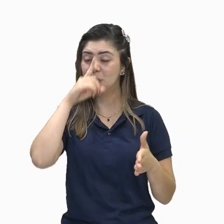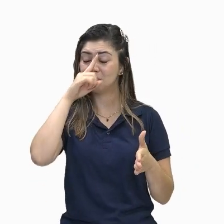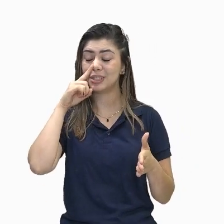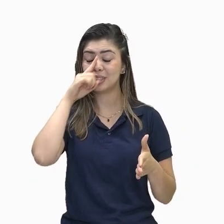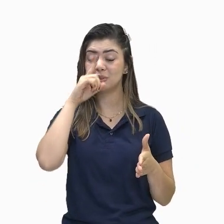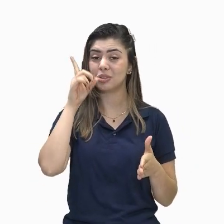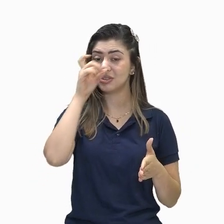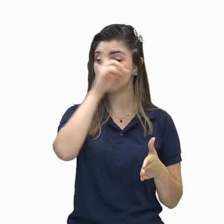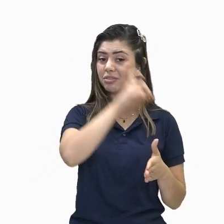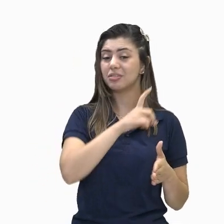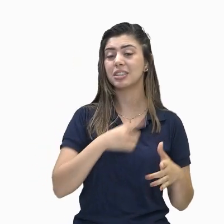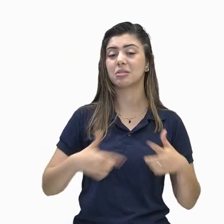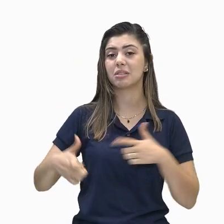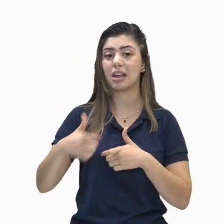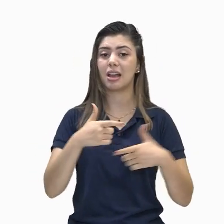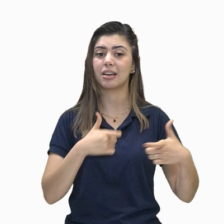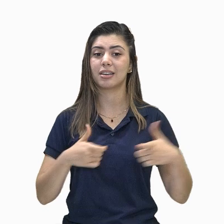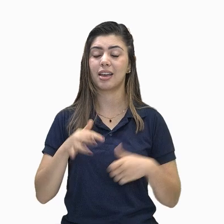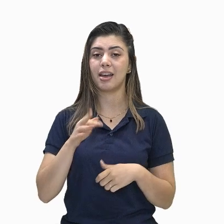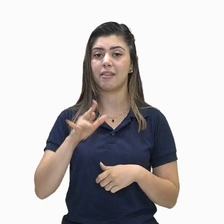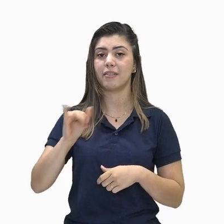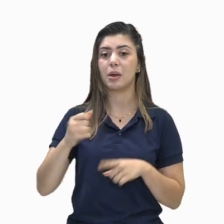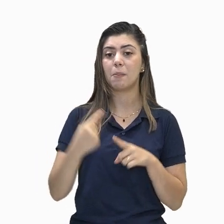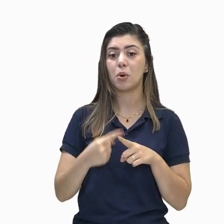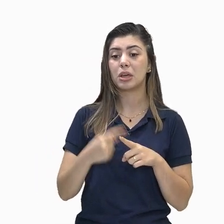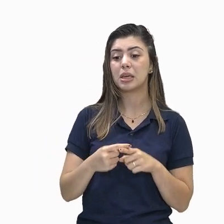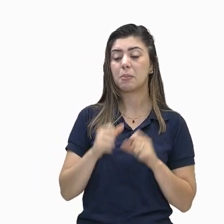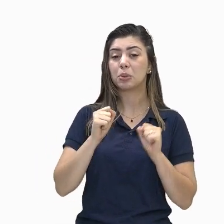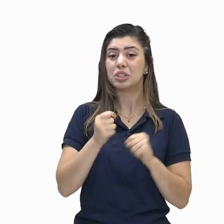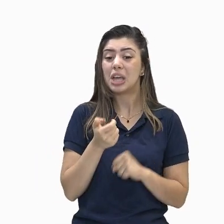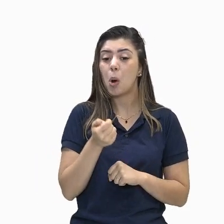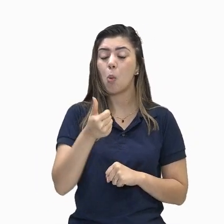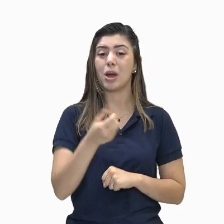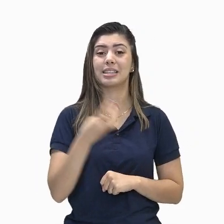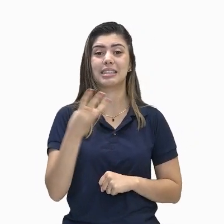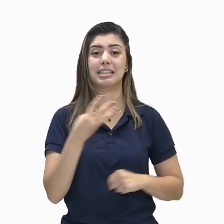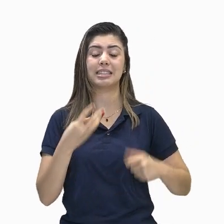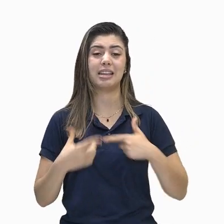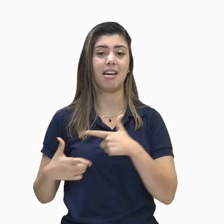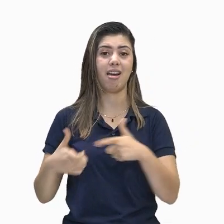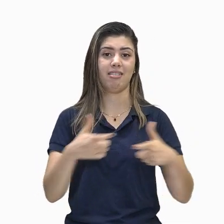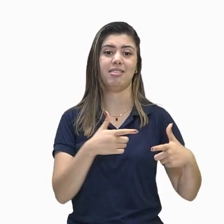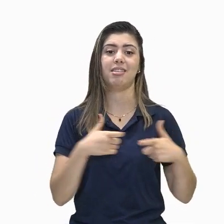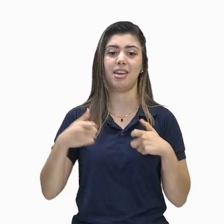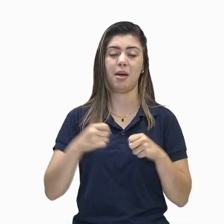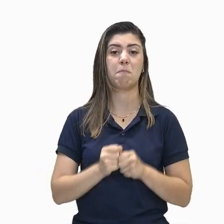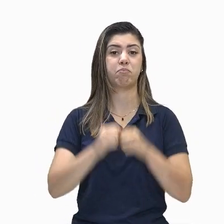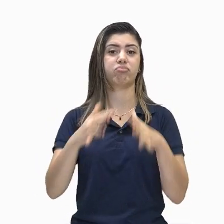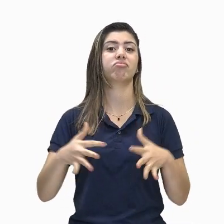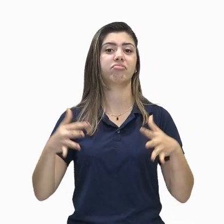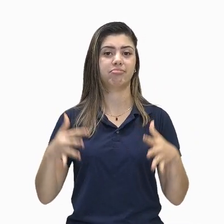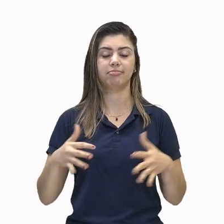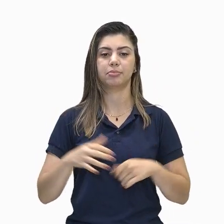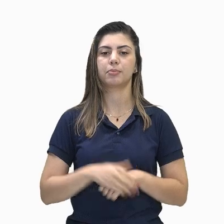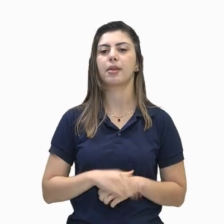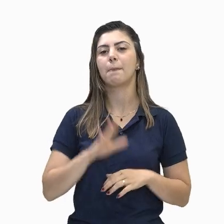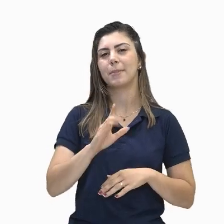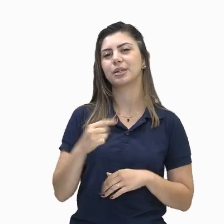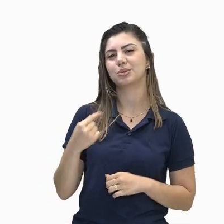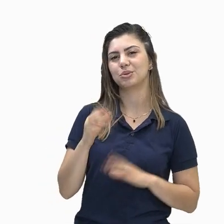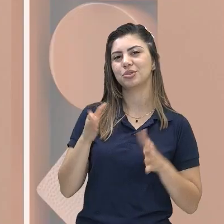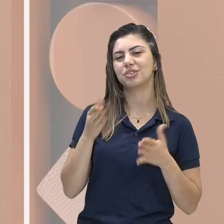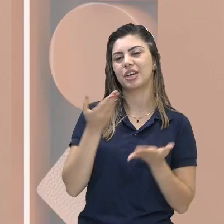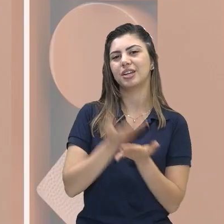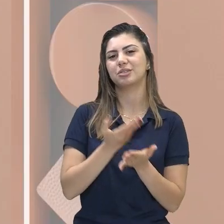Fria, com o mundo à beira de uma guerra nuclear. Mas, como a gente veio falando ao longo da aula, ambos